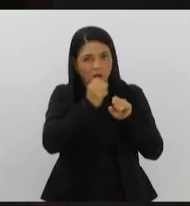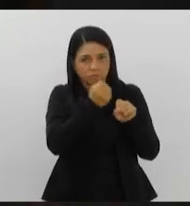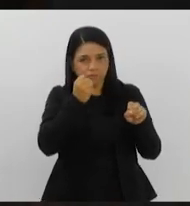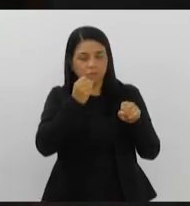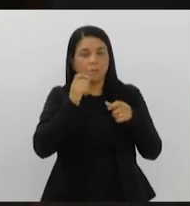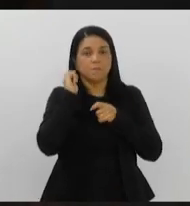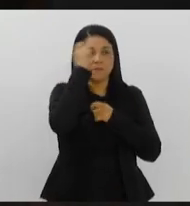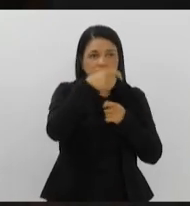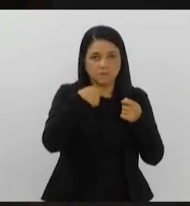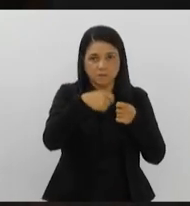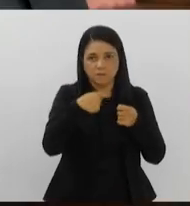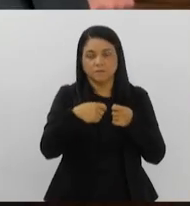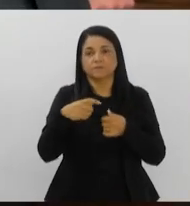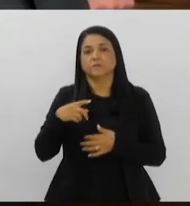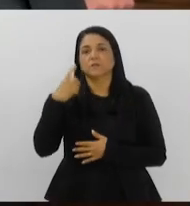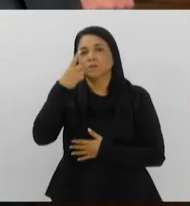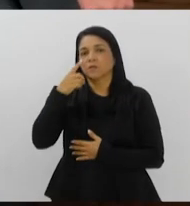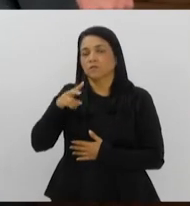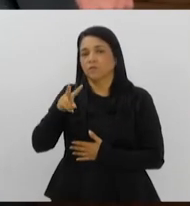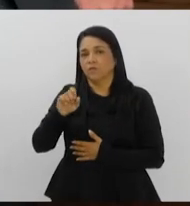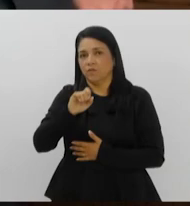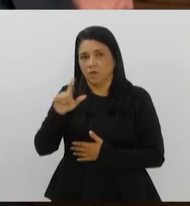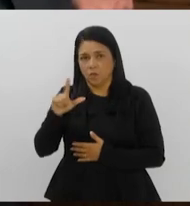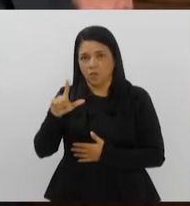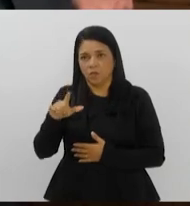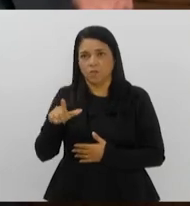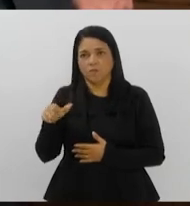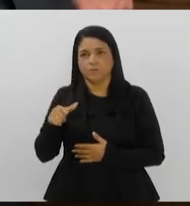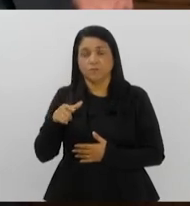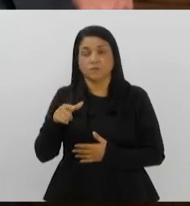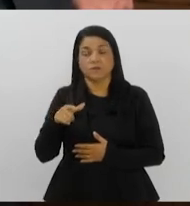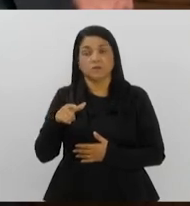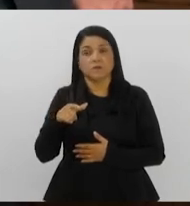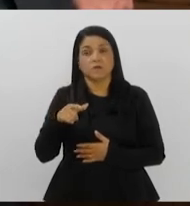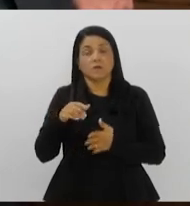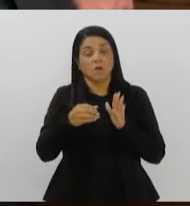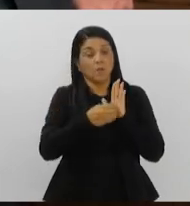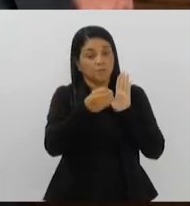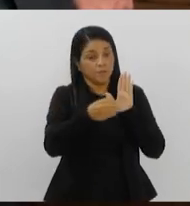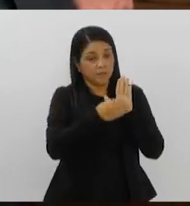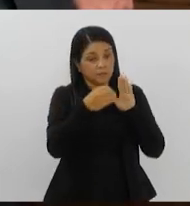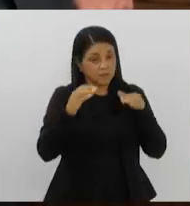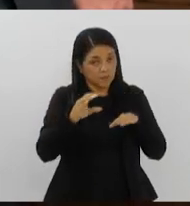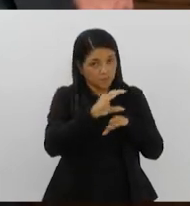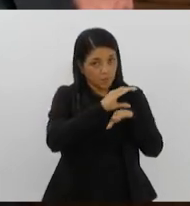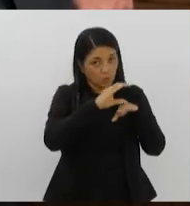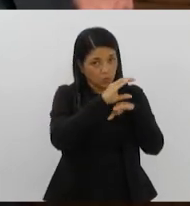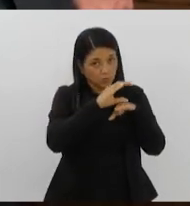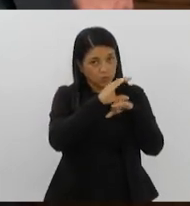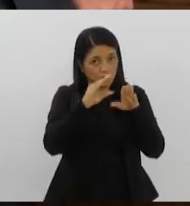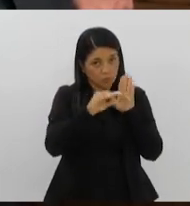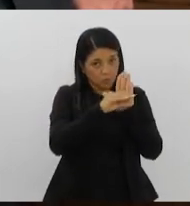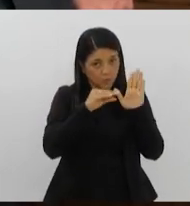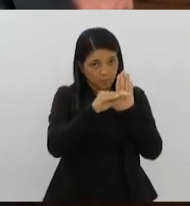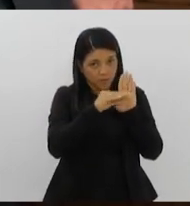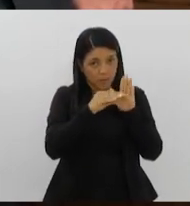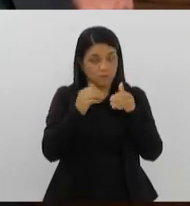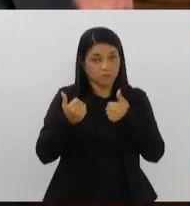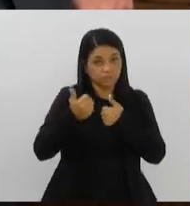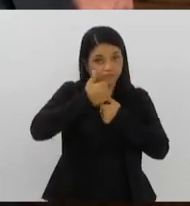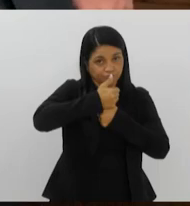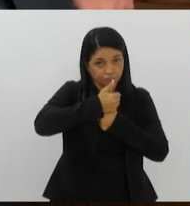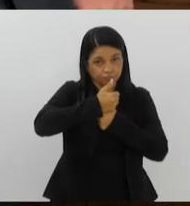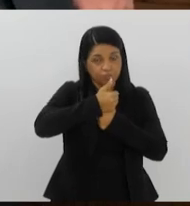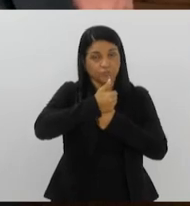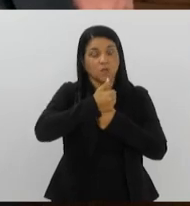deputado Valceado. Pela ordem, presidente, parecer é pela constitucionalidade com emendas, concluindo por substitutivo,